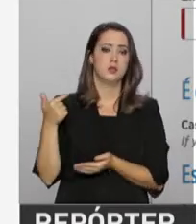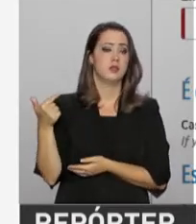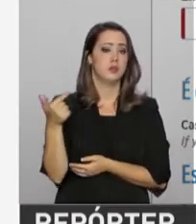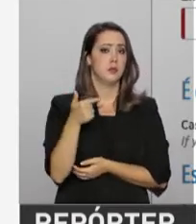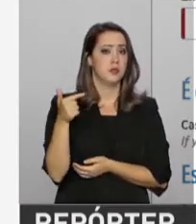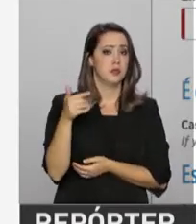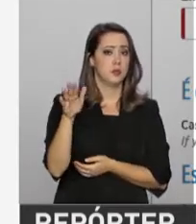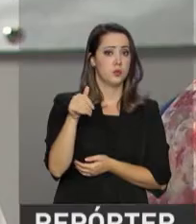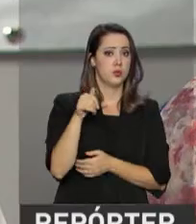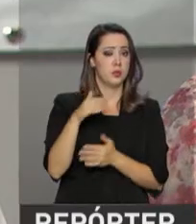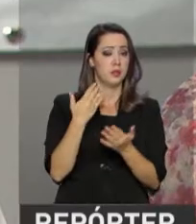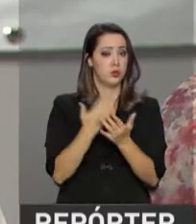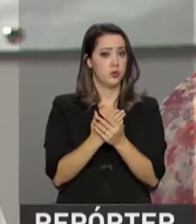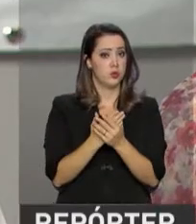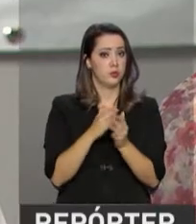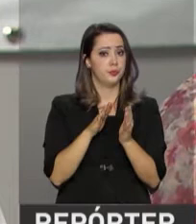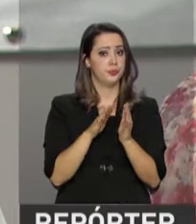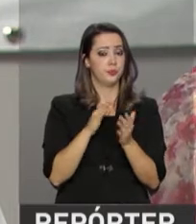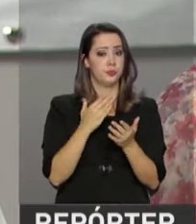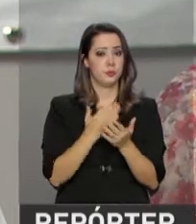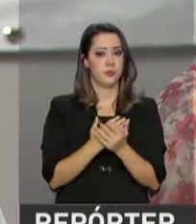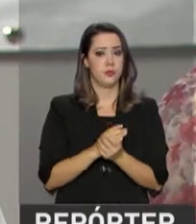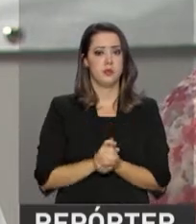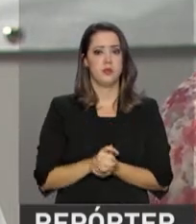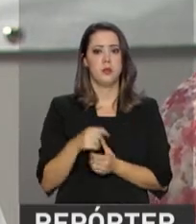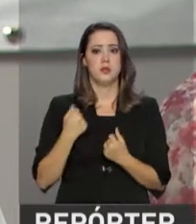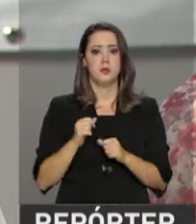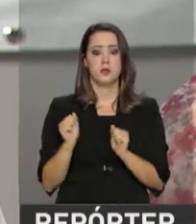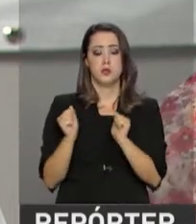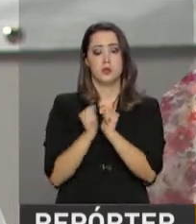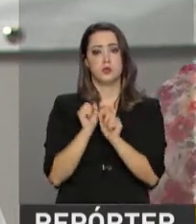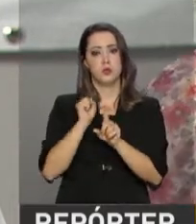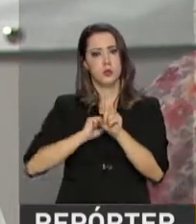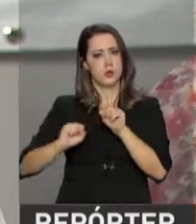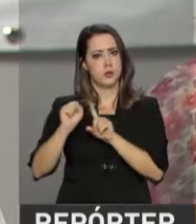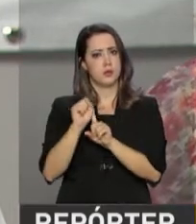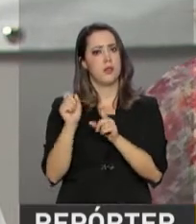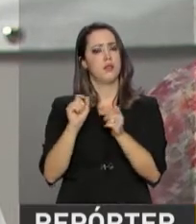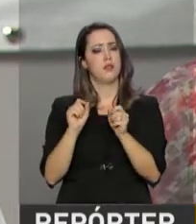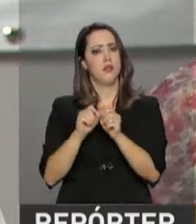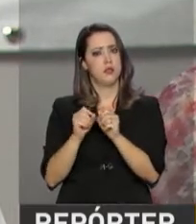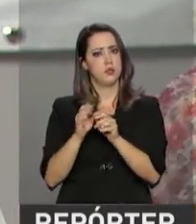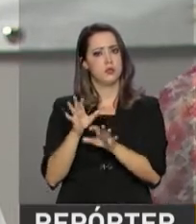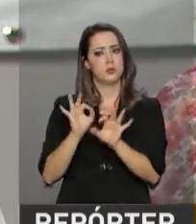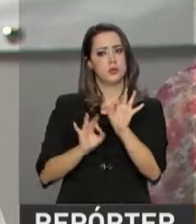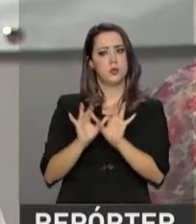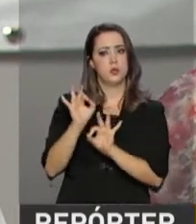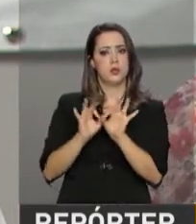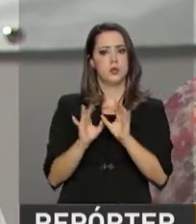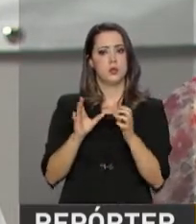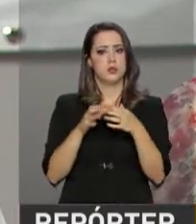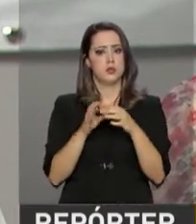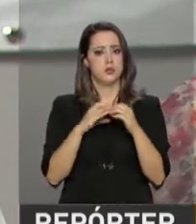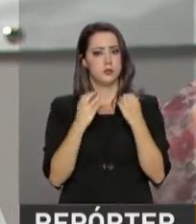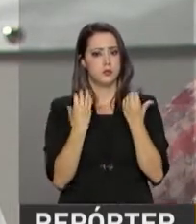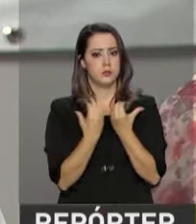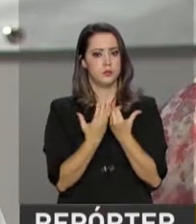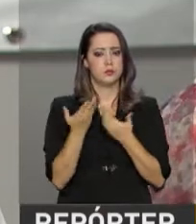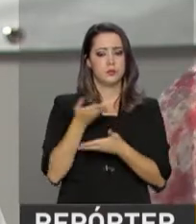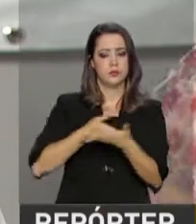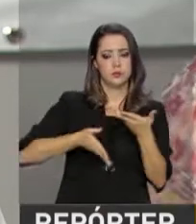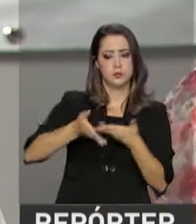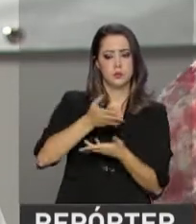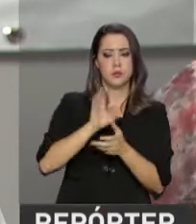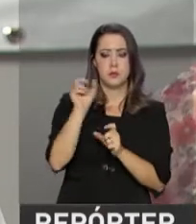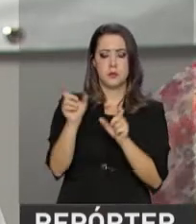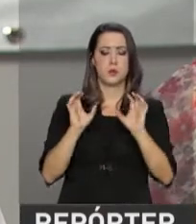de propostas que elas tenham envolvimento social tenham com base organizações comunitárias o envolvimento da